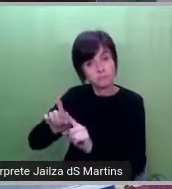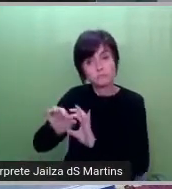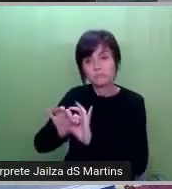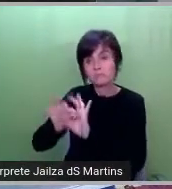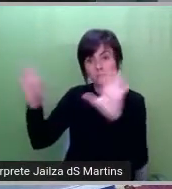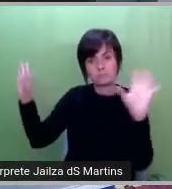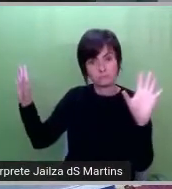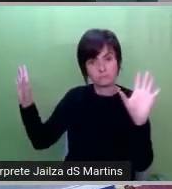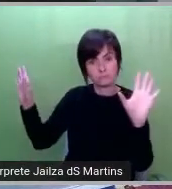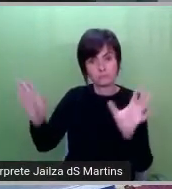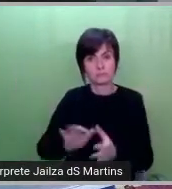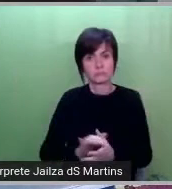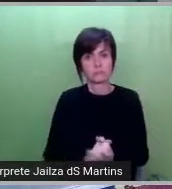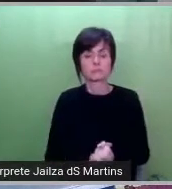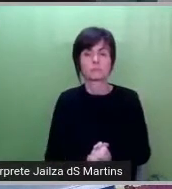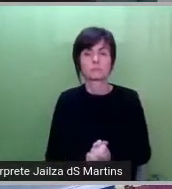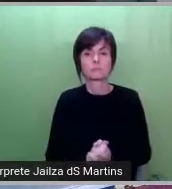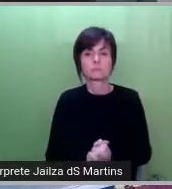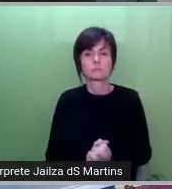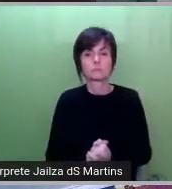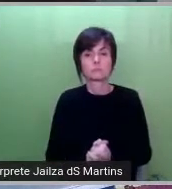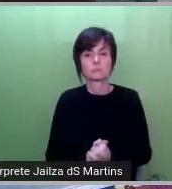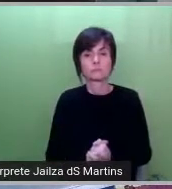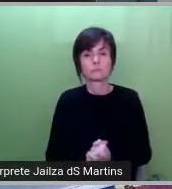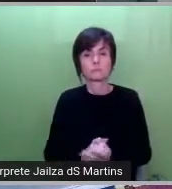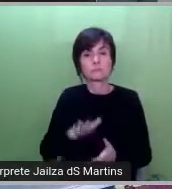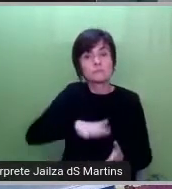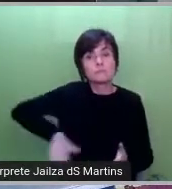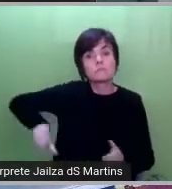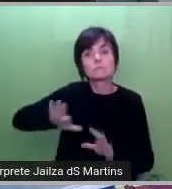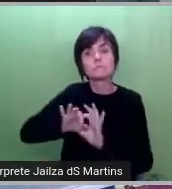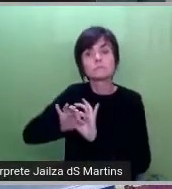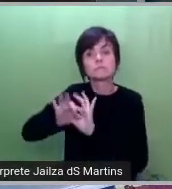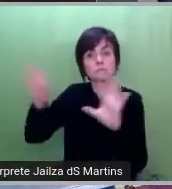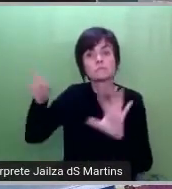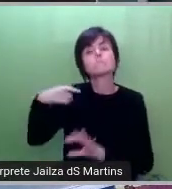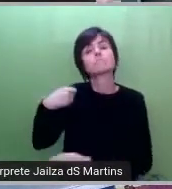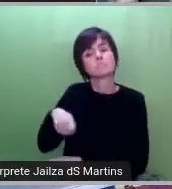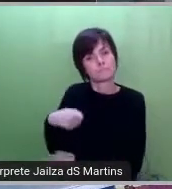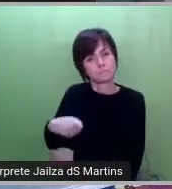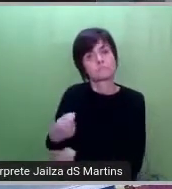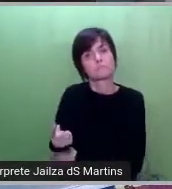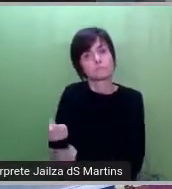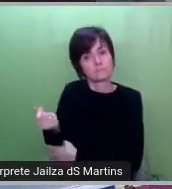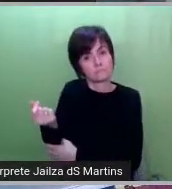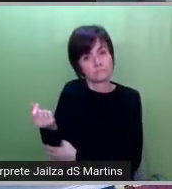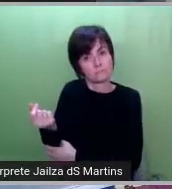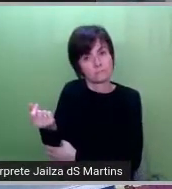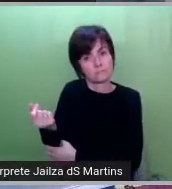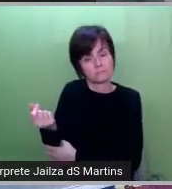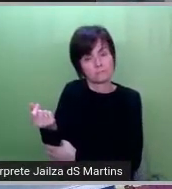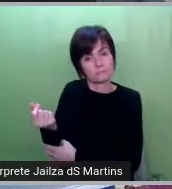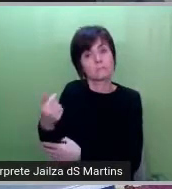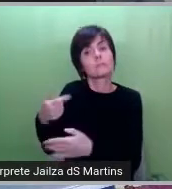aberto. O mercado aberto, para funcionar, tem que ter, vamos dizer, o estoque que está na carteira do